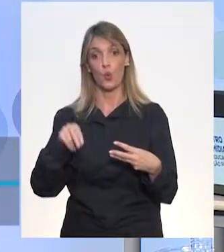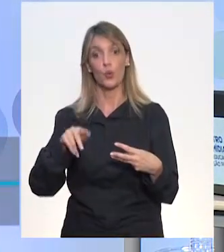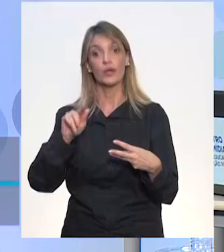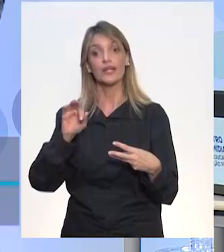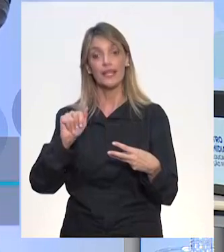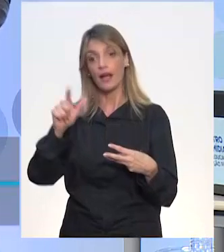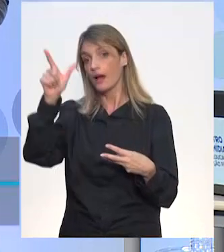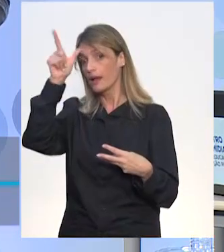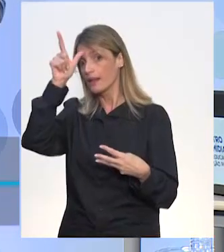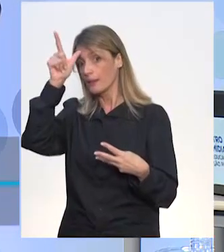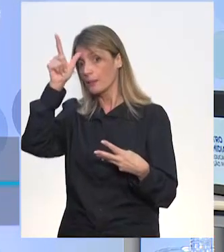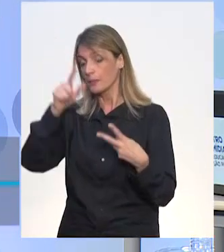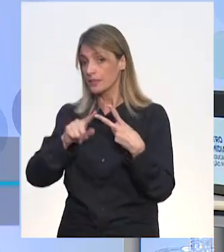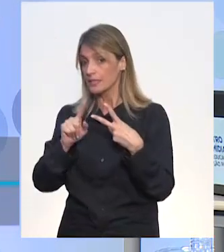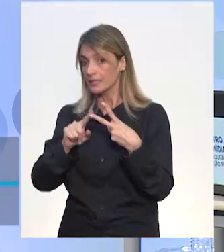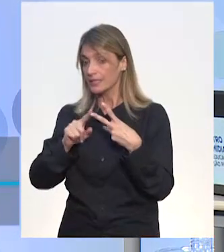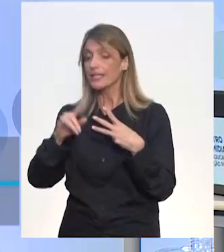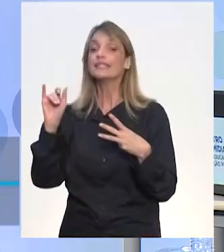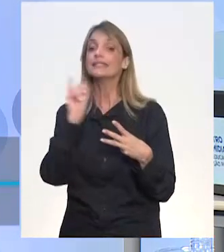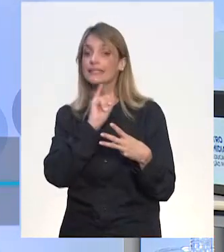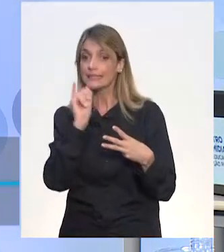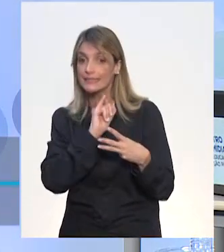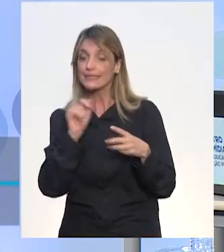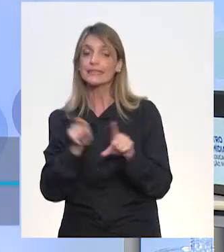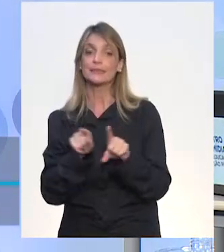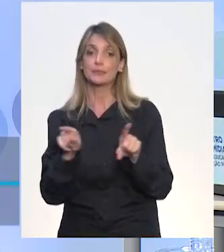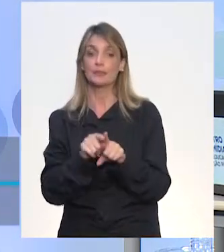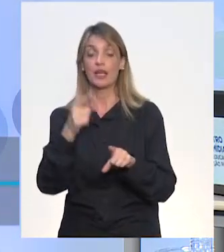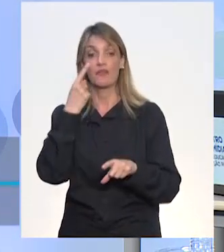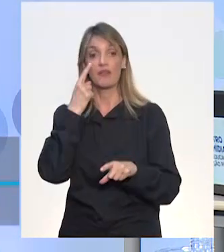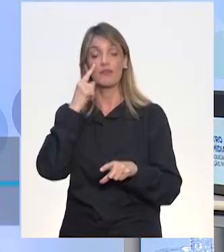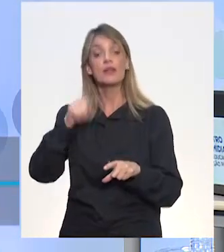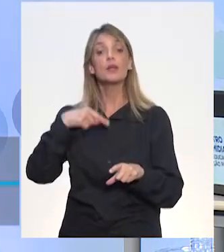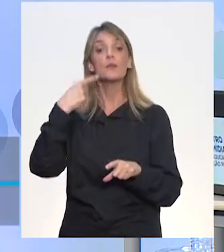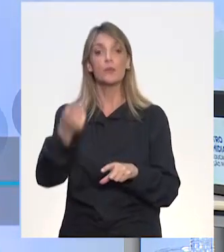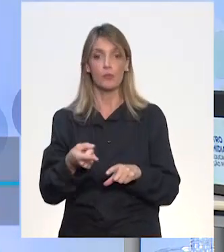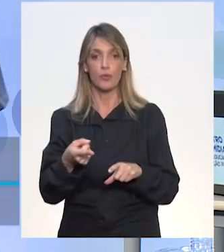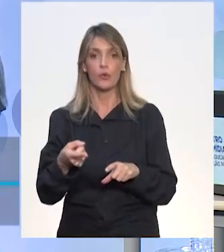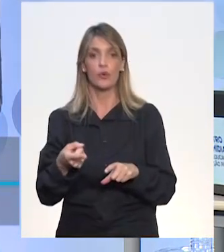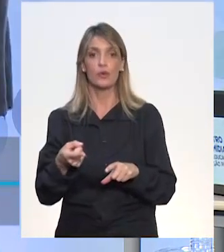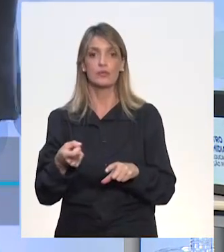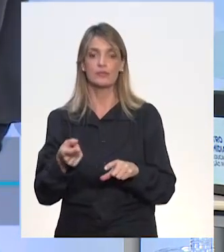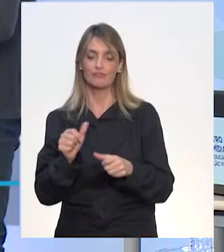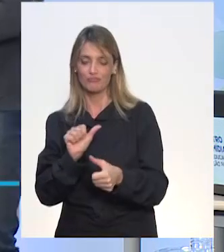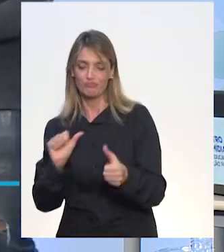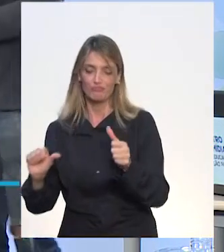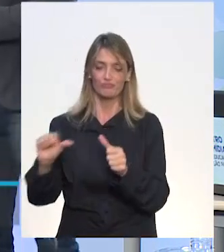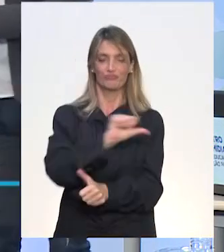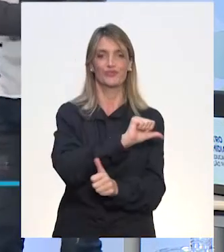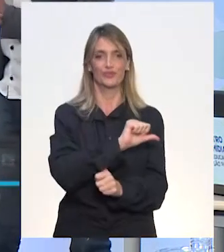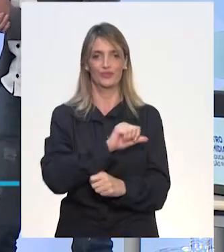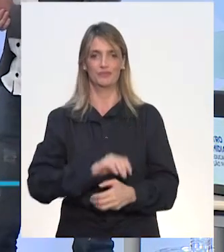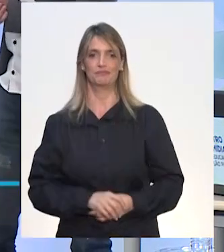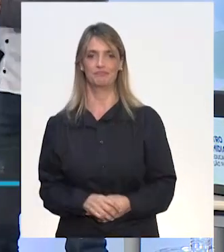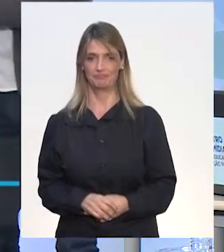da Alemanha e a Itália, que, como a gente vai ver daqui a pouco, acabou trocando de lado. Vamos trocar aqui a